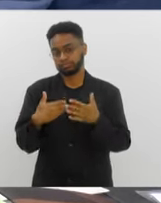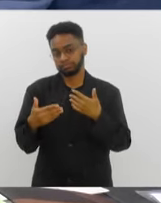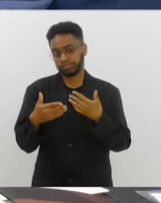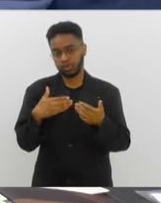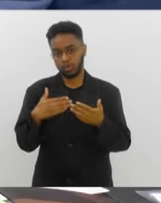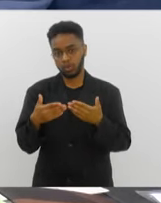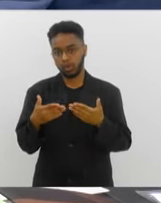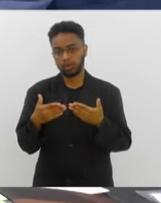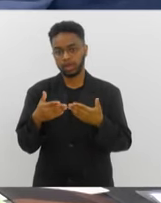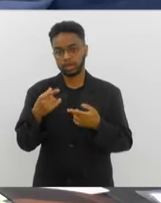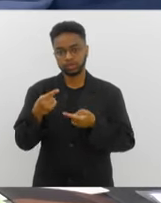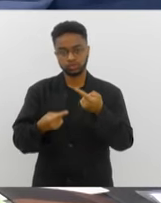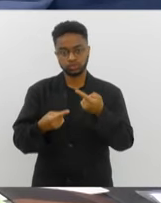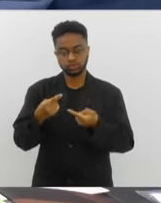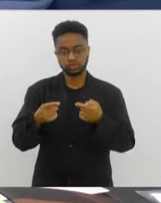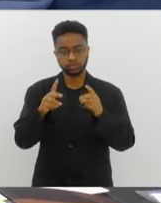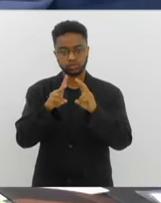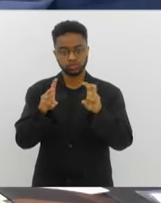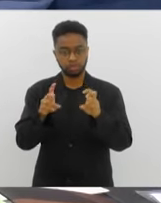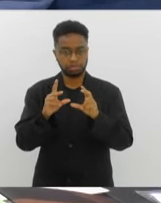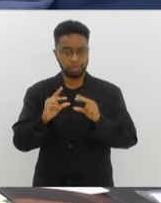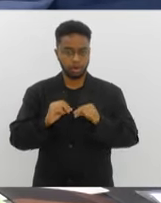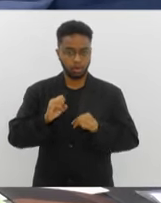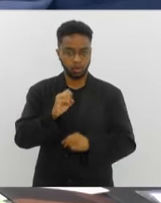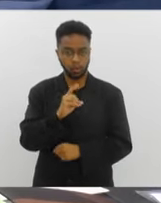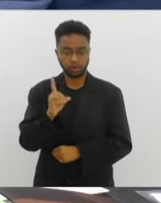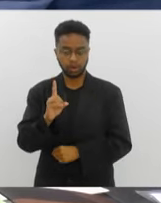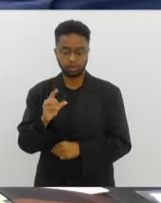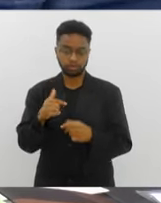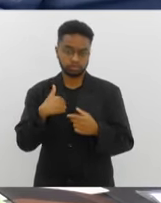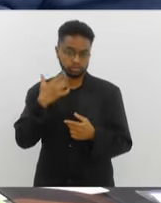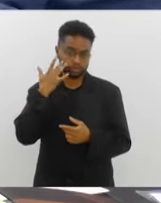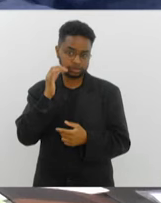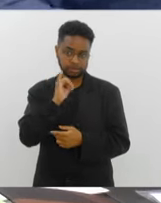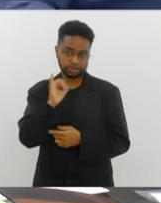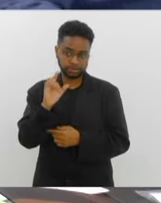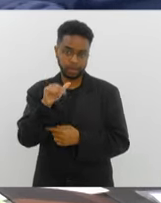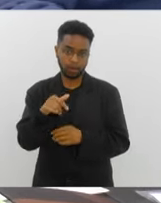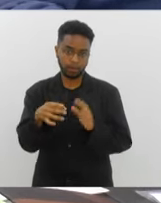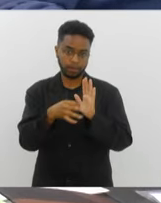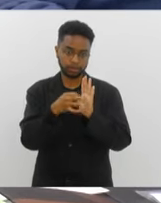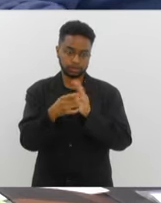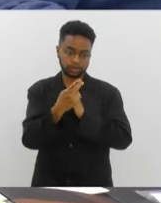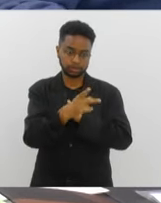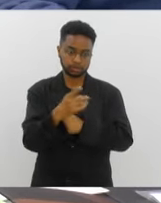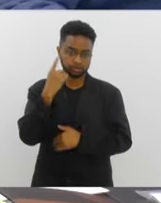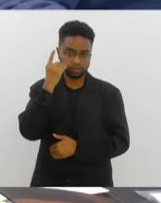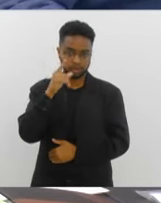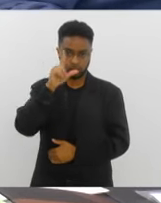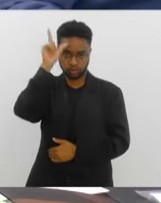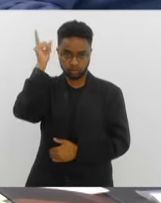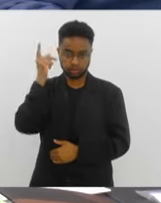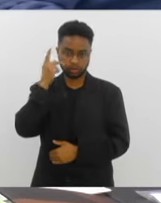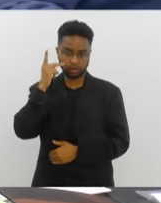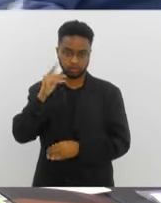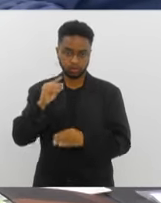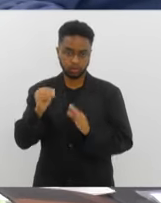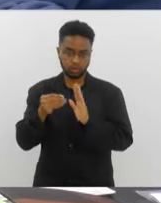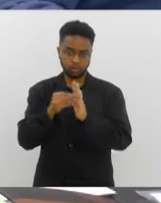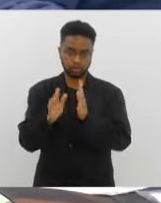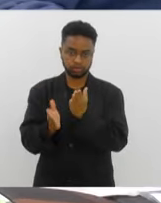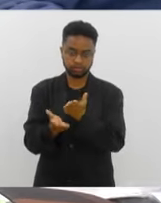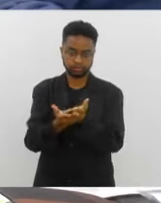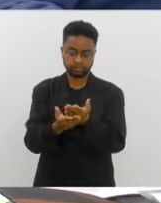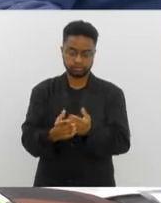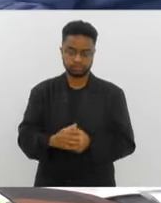qualquer discussão do mérito, não sei se era exatamente esse o parecer do deputado Luiz Paulo, pela anexação.